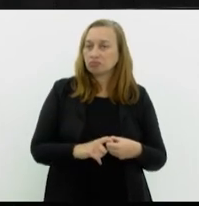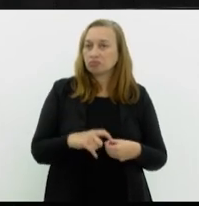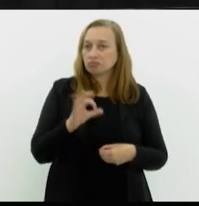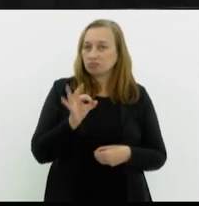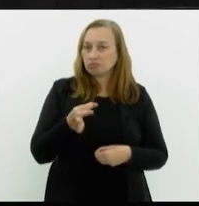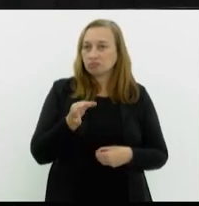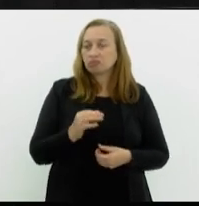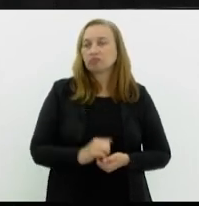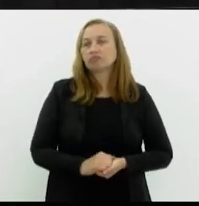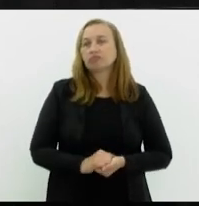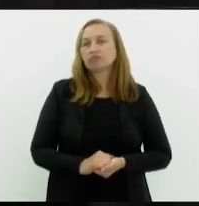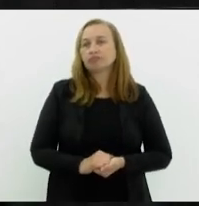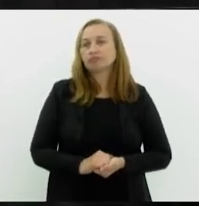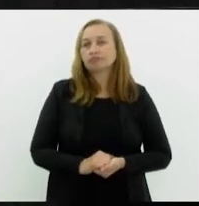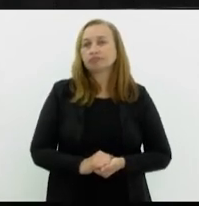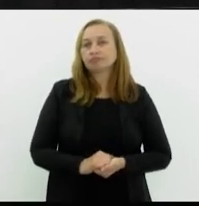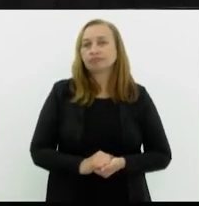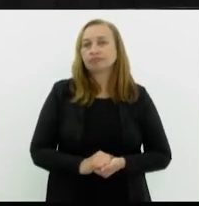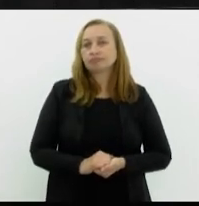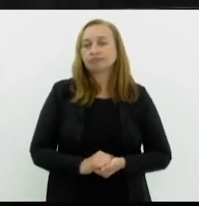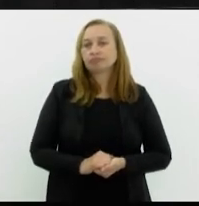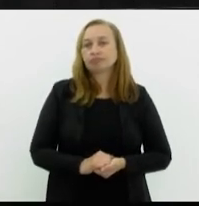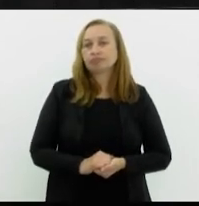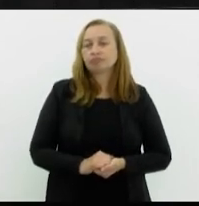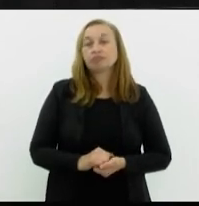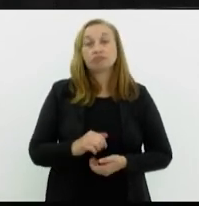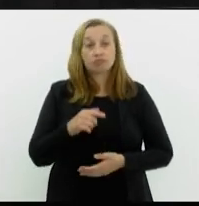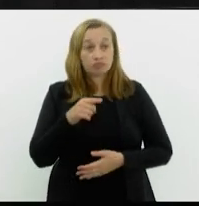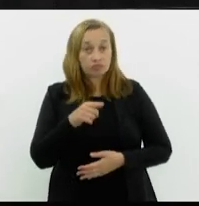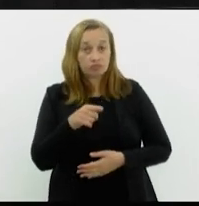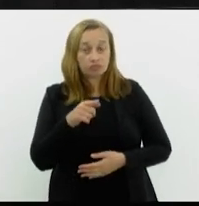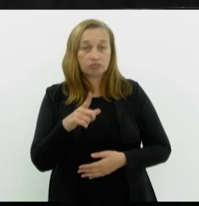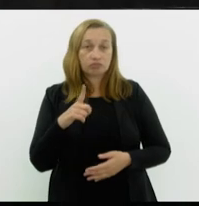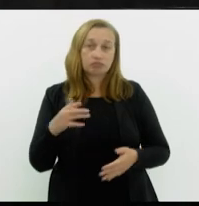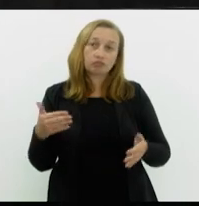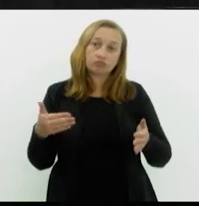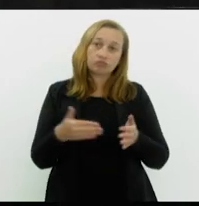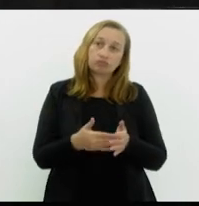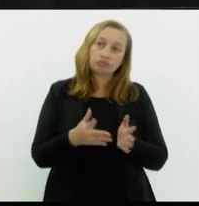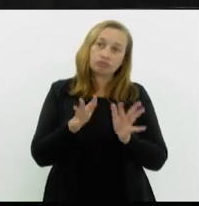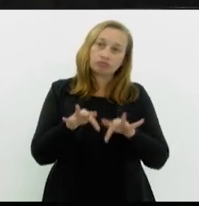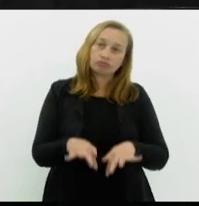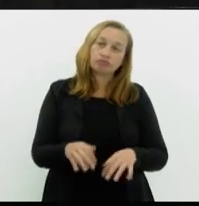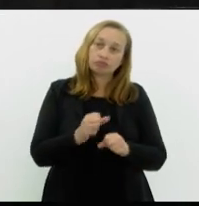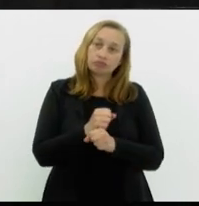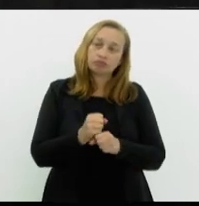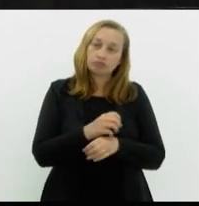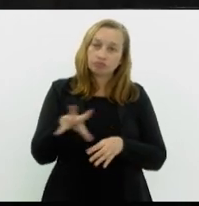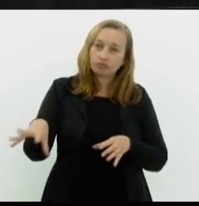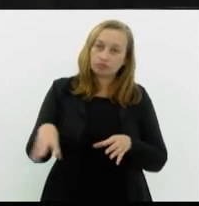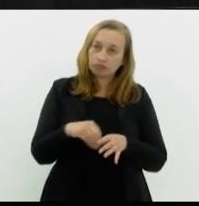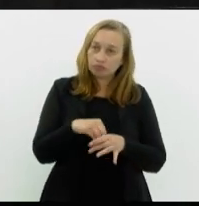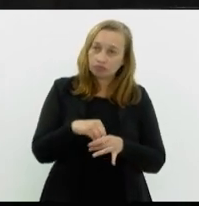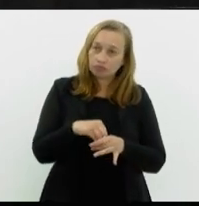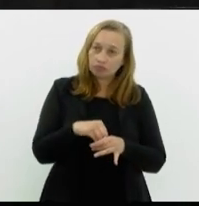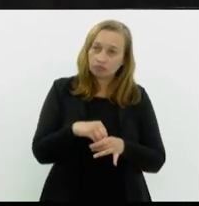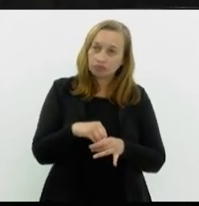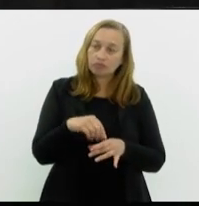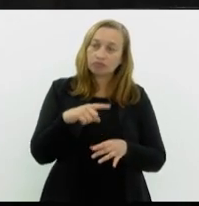devido. E esse tem até o final do ano para ser implementado. Tem